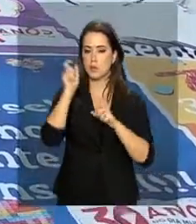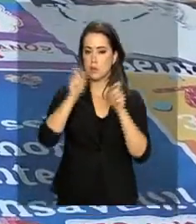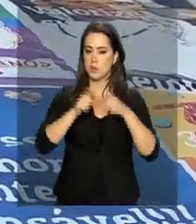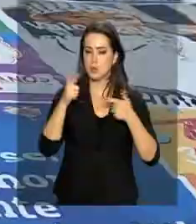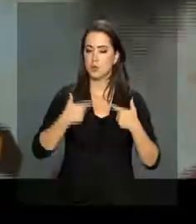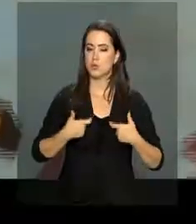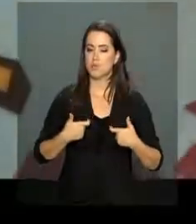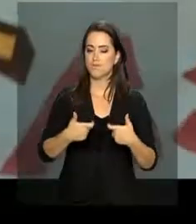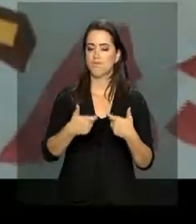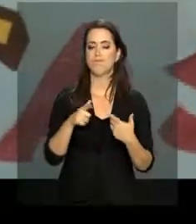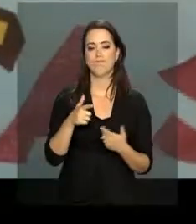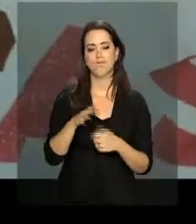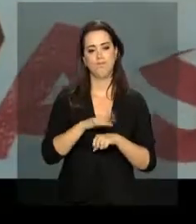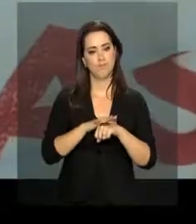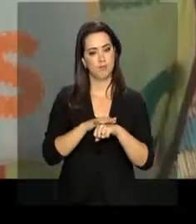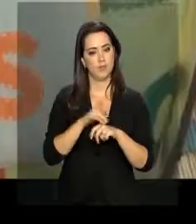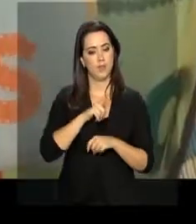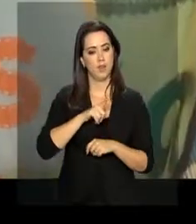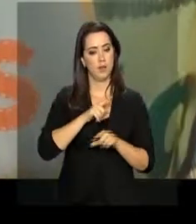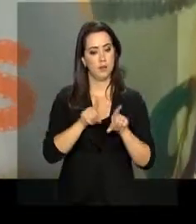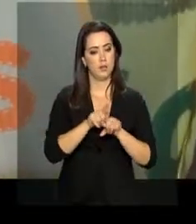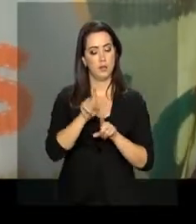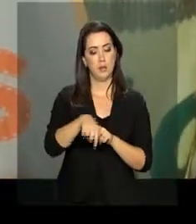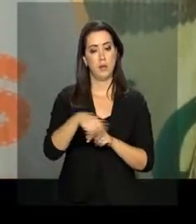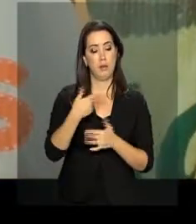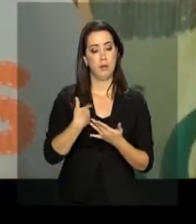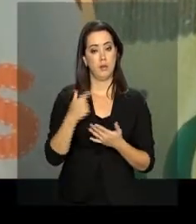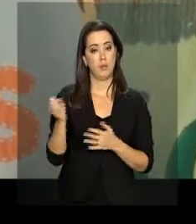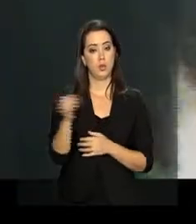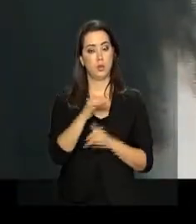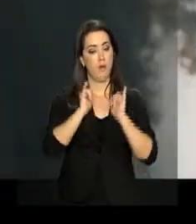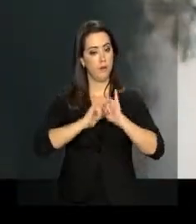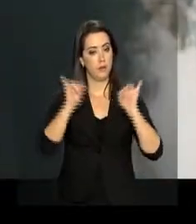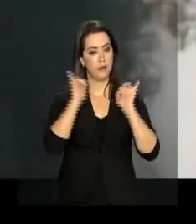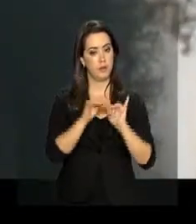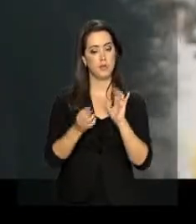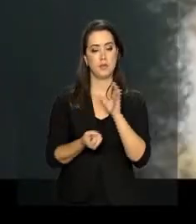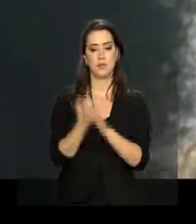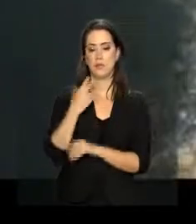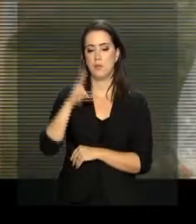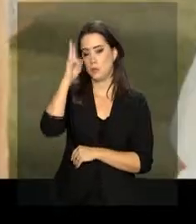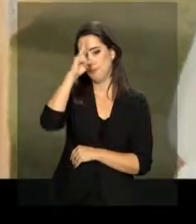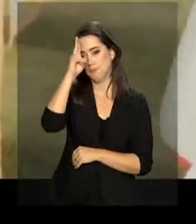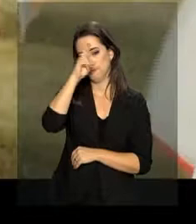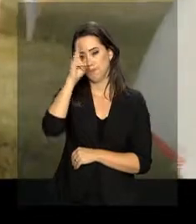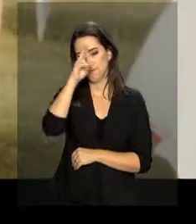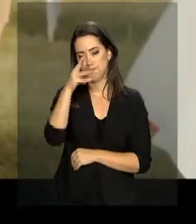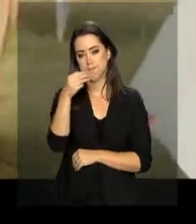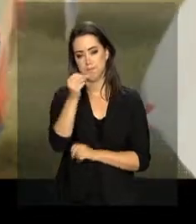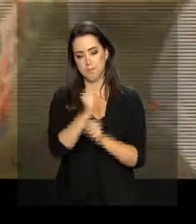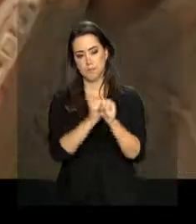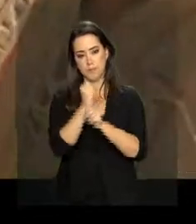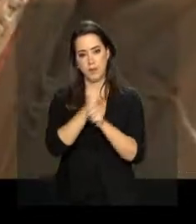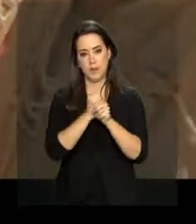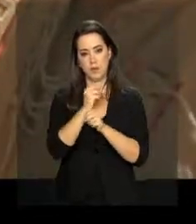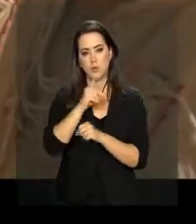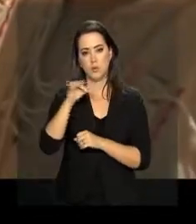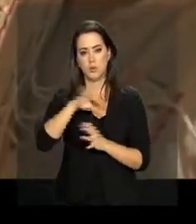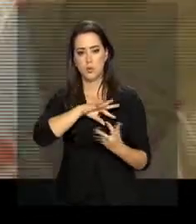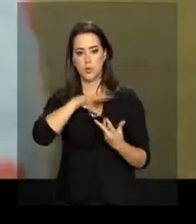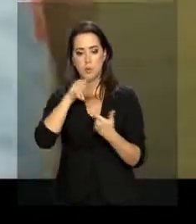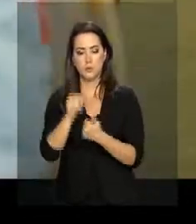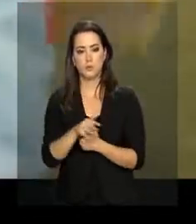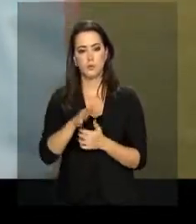contra a doença a coxa também faz parte da nova campanha criada para lembrar os 30 anos do dia mundial